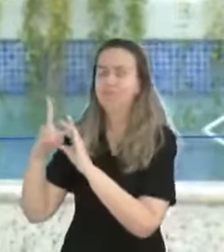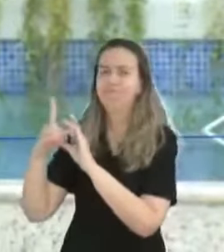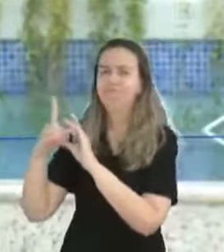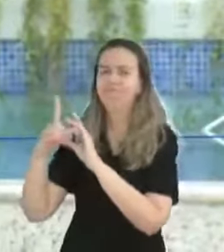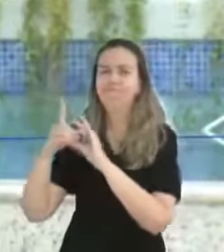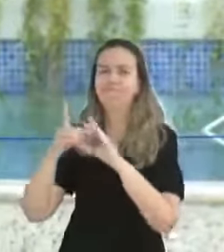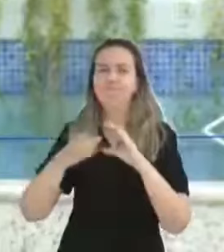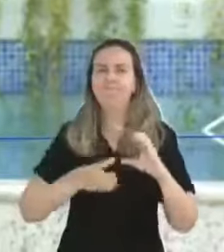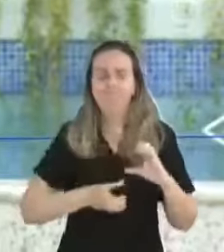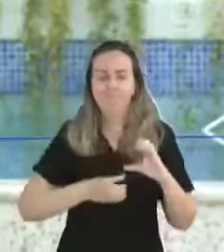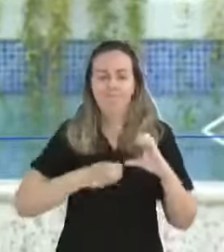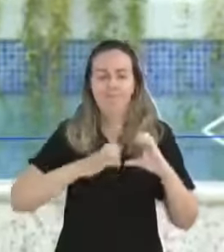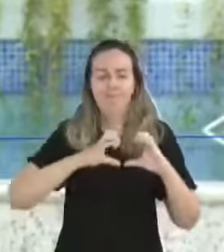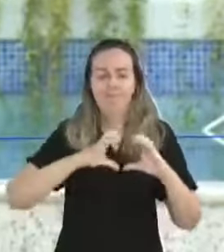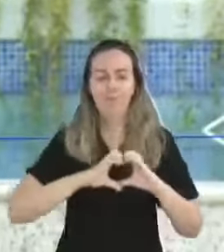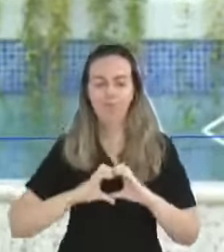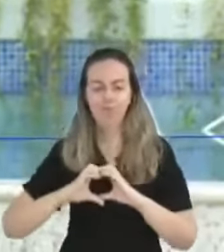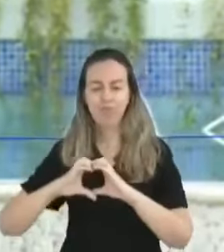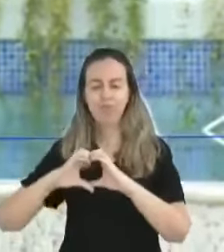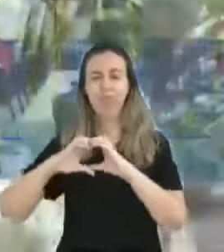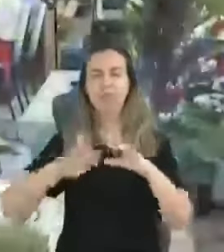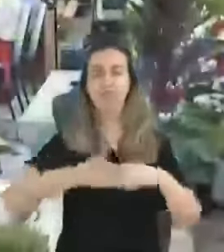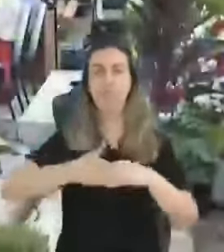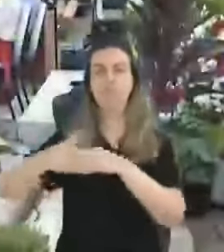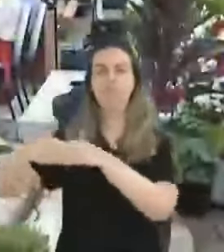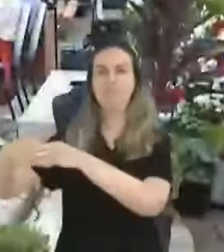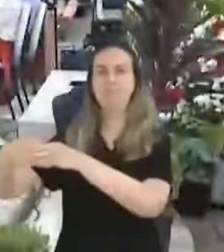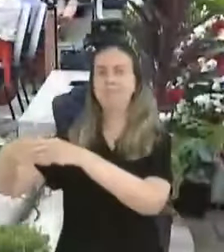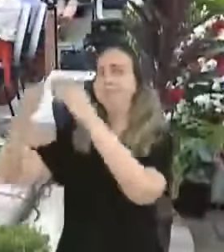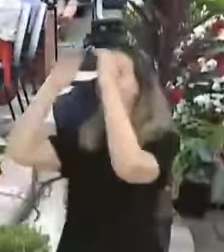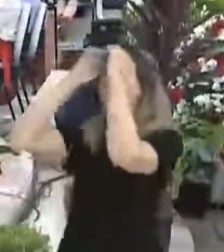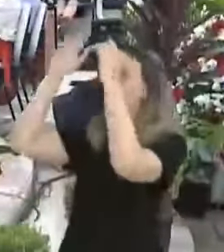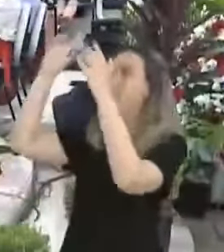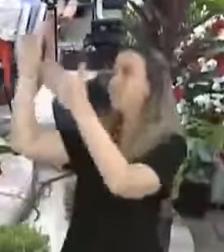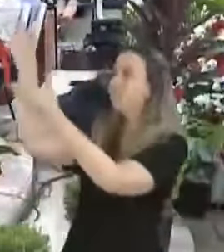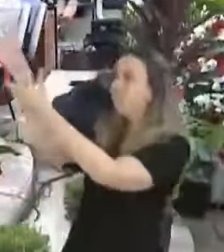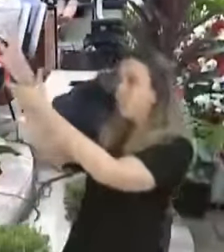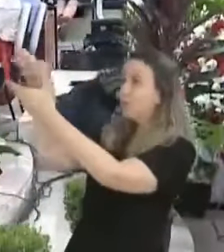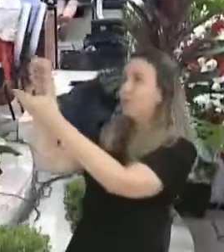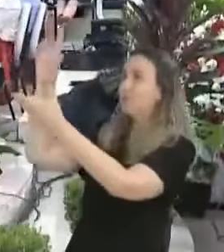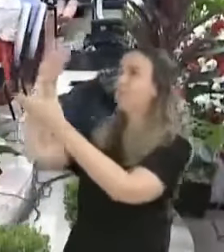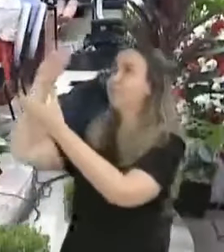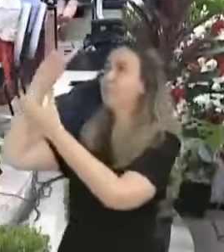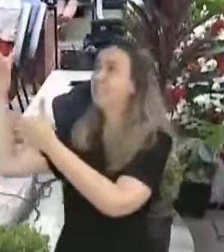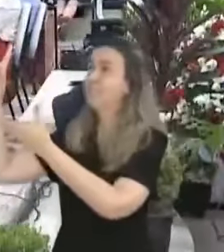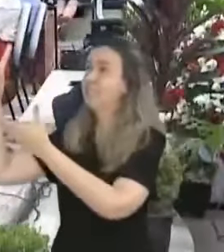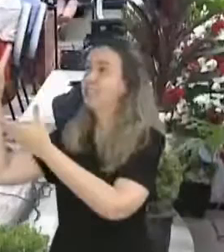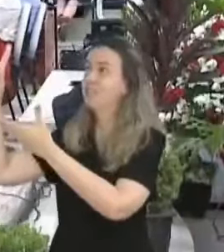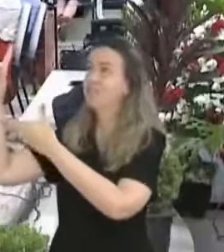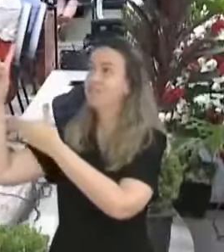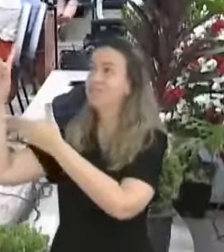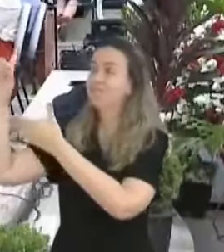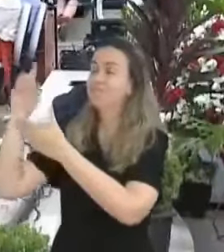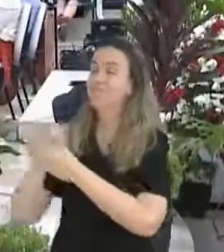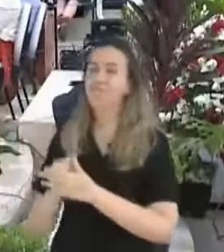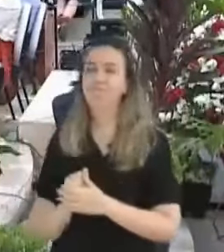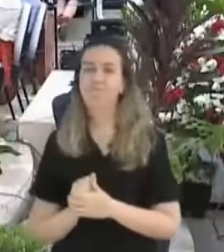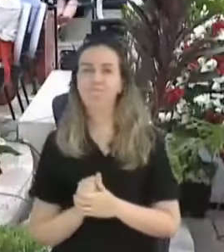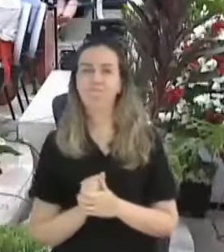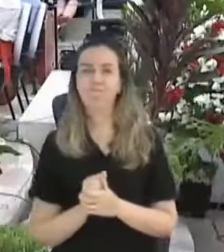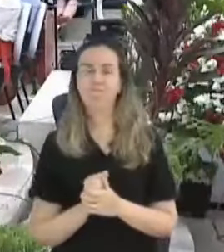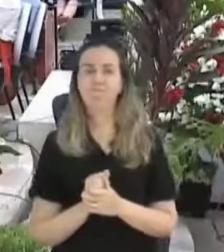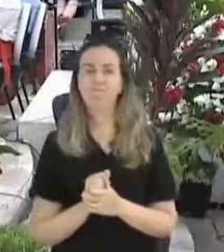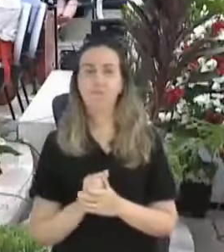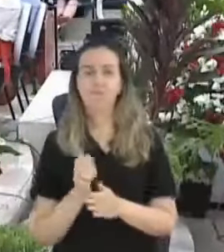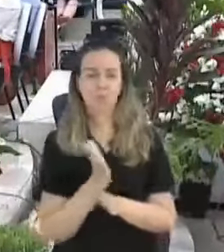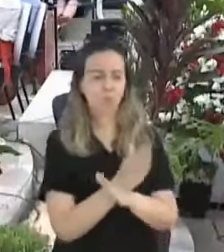Converter é mudar de rota. Quando você está seguindo por um caminho, de repente você